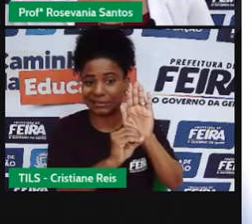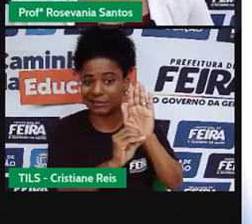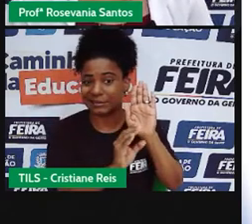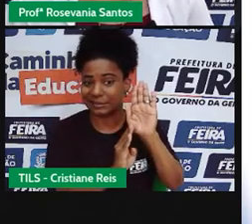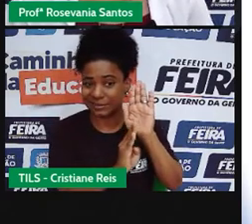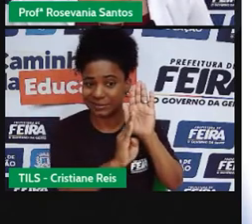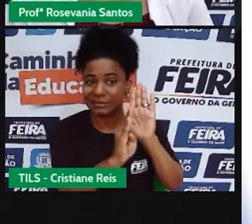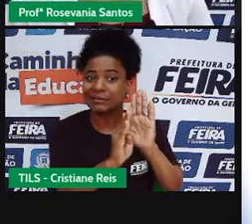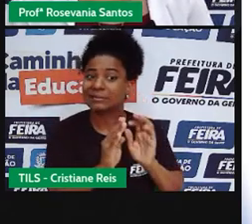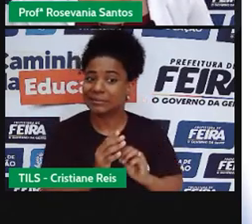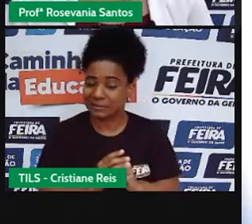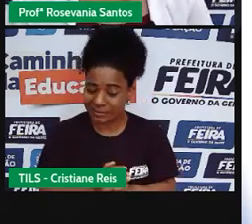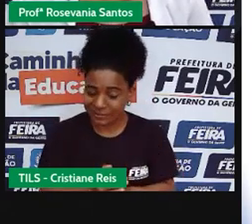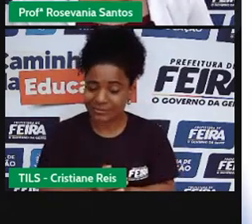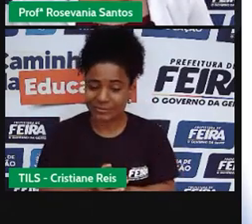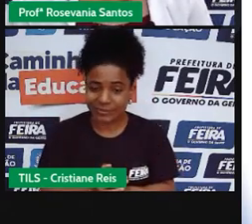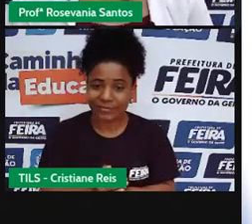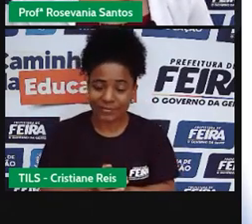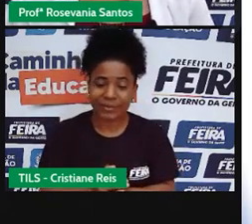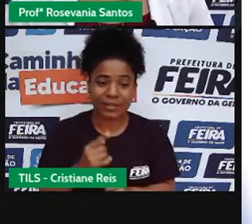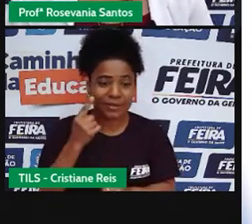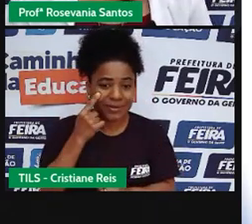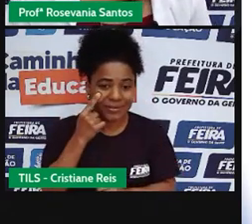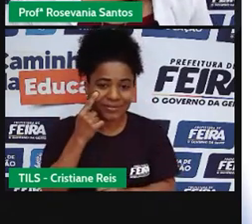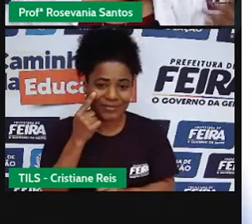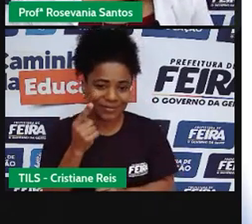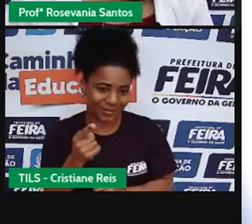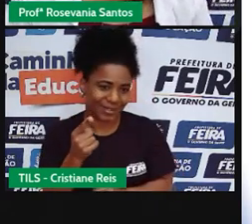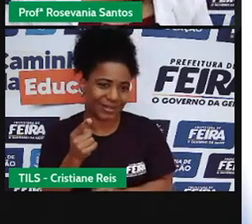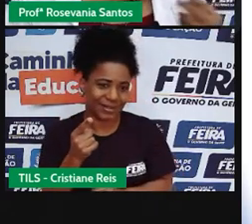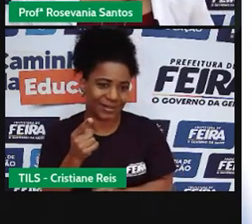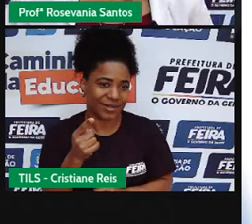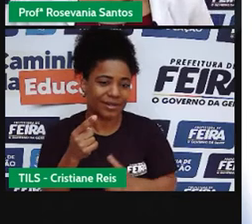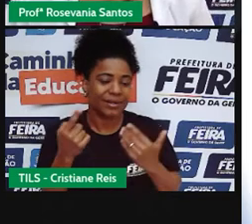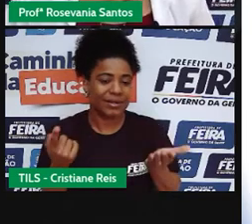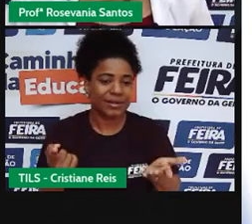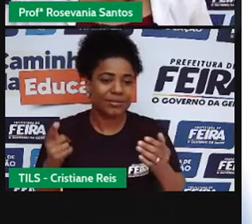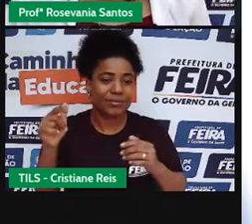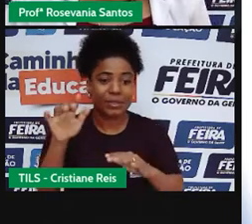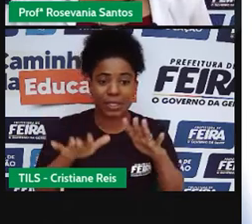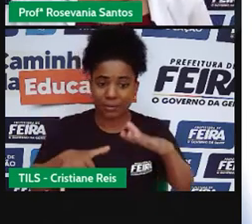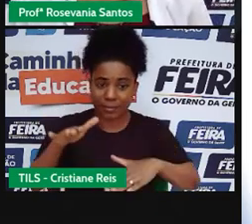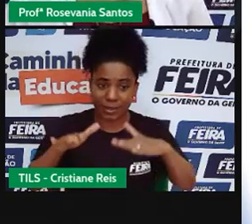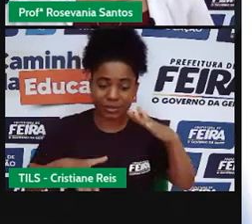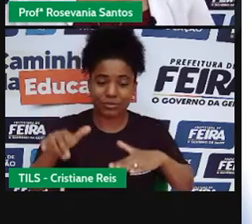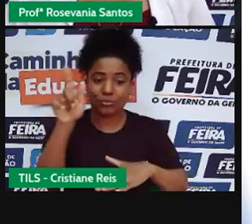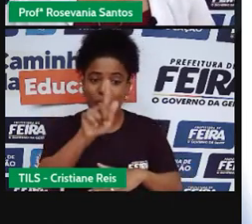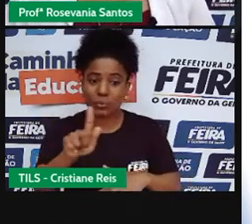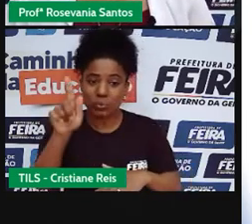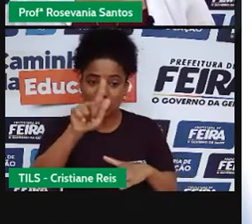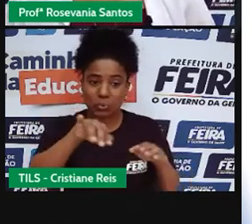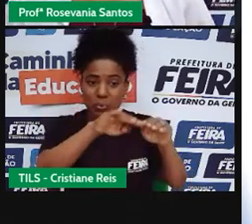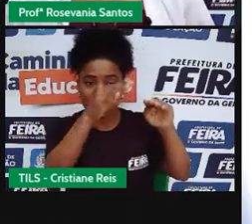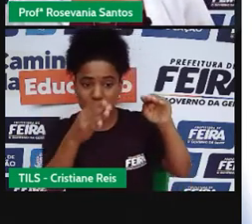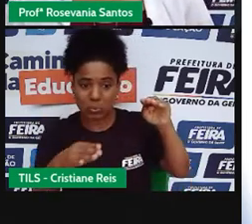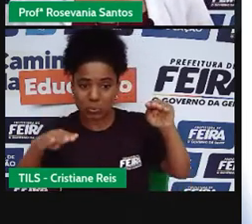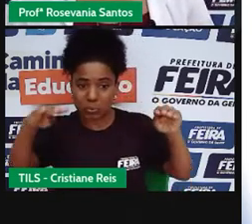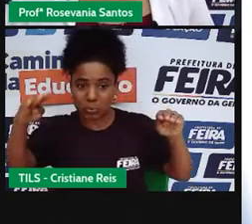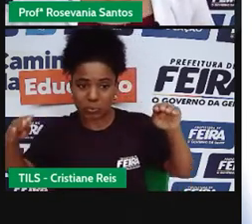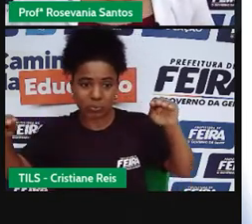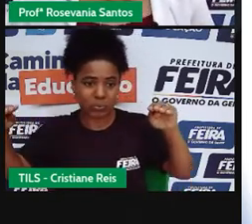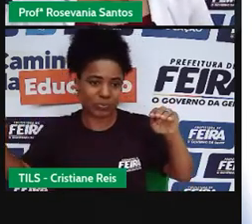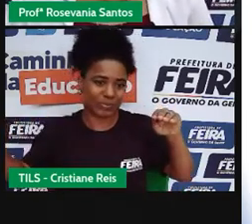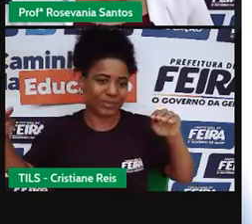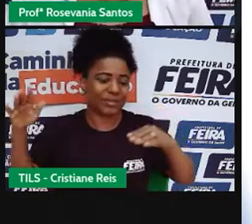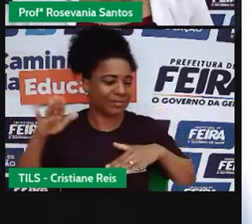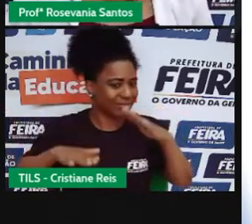você vai perceber aí, quem está favorecendo isso é a condição geográfica de uma área de altitude. Aí, por fim, a gente